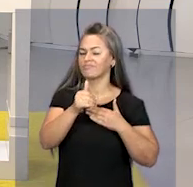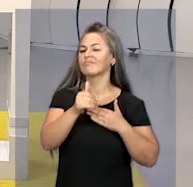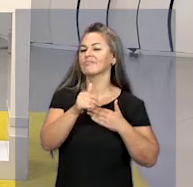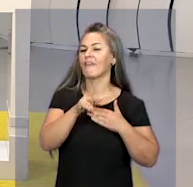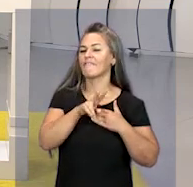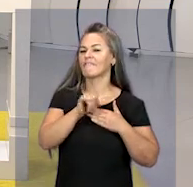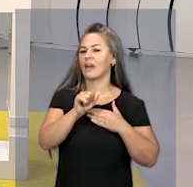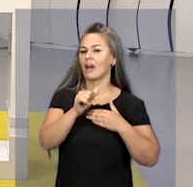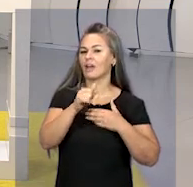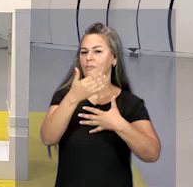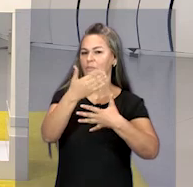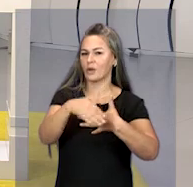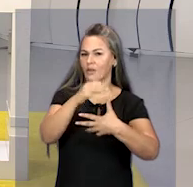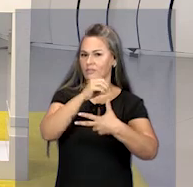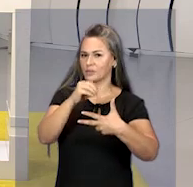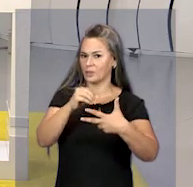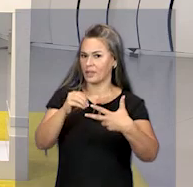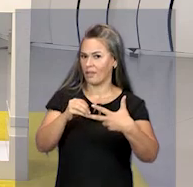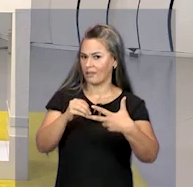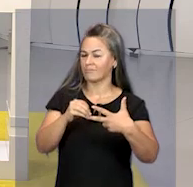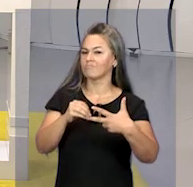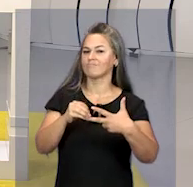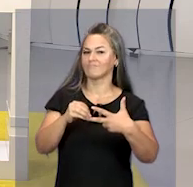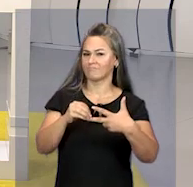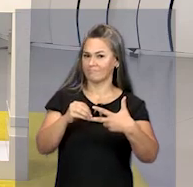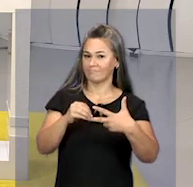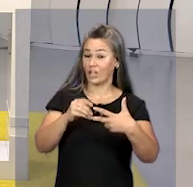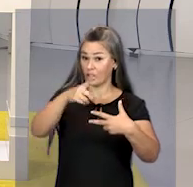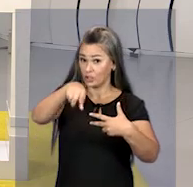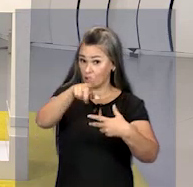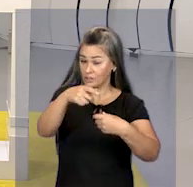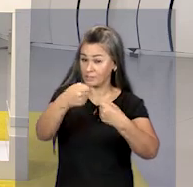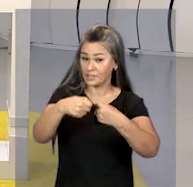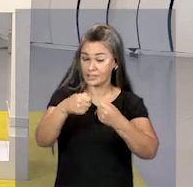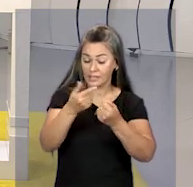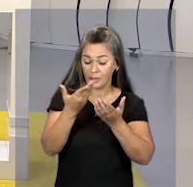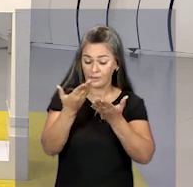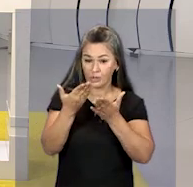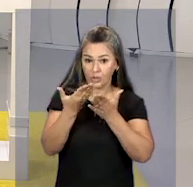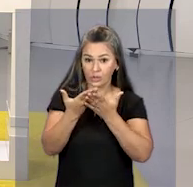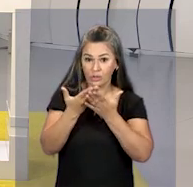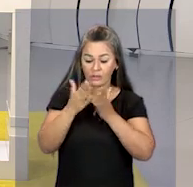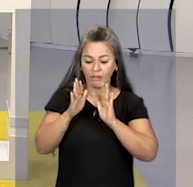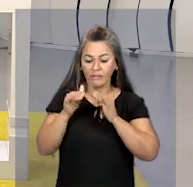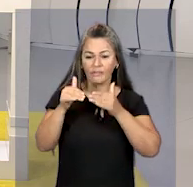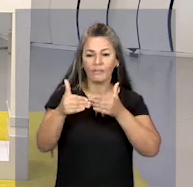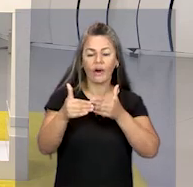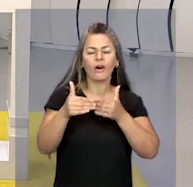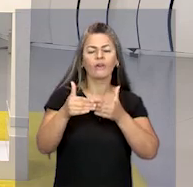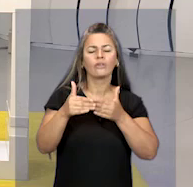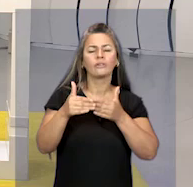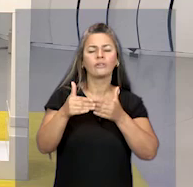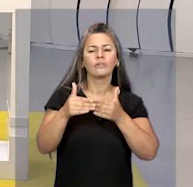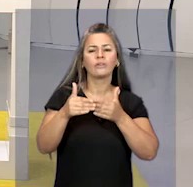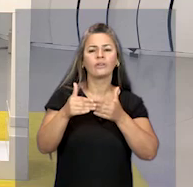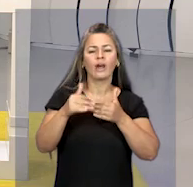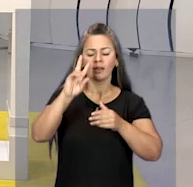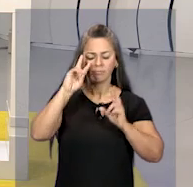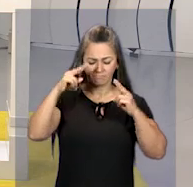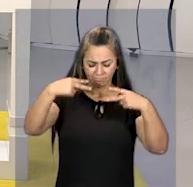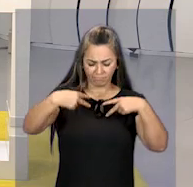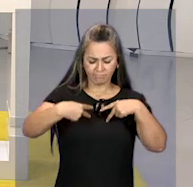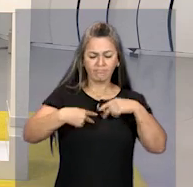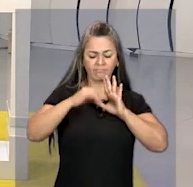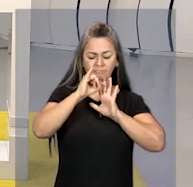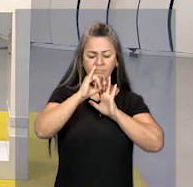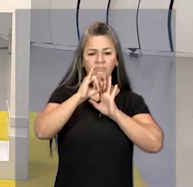por exemplo, e nós precisamos nos formar entendendo e nos colocando nesse mundo. E aí, o que eu vou fazer agora quando eu me